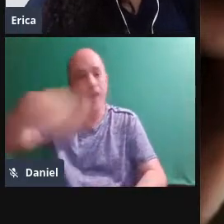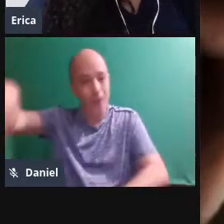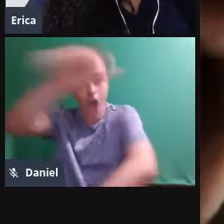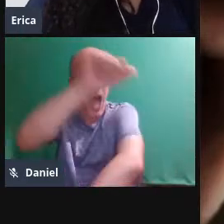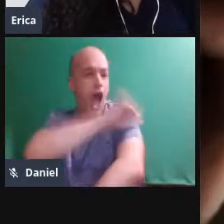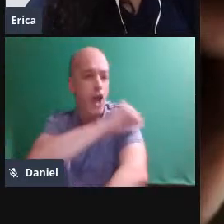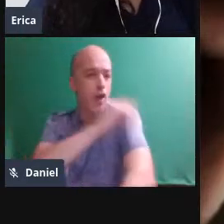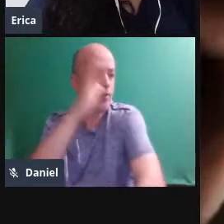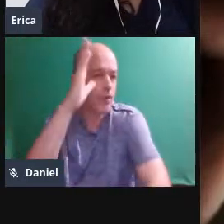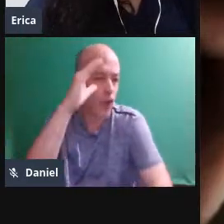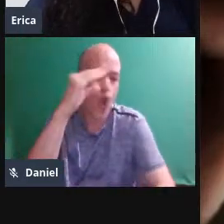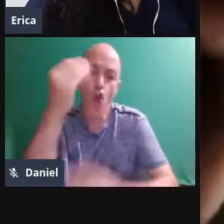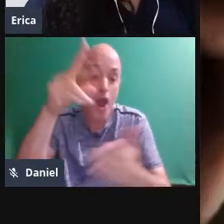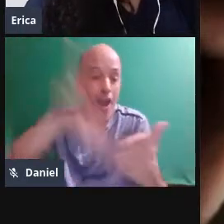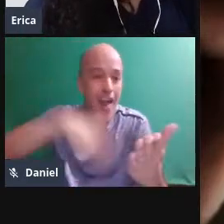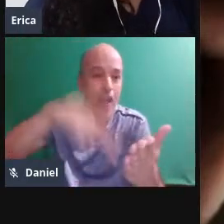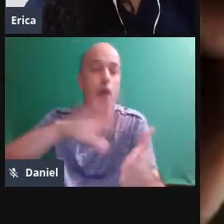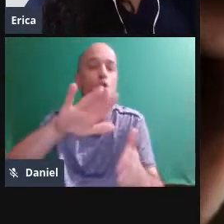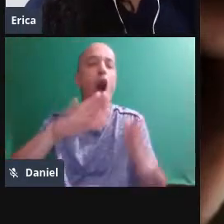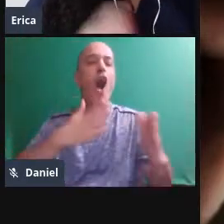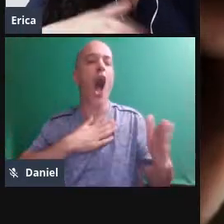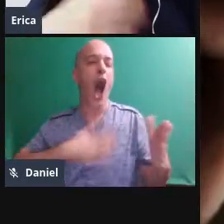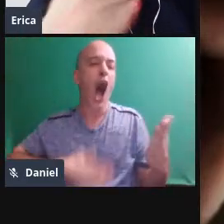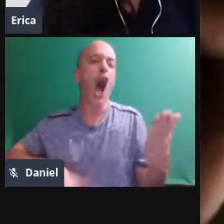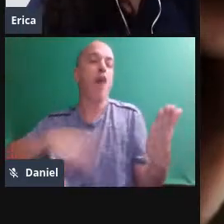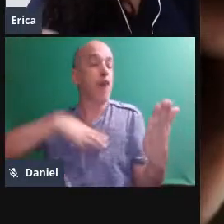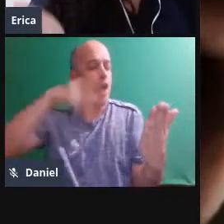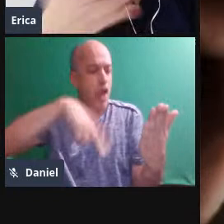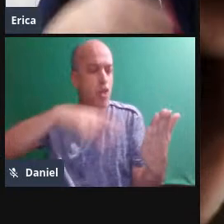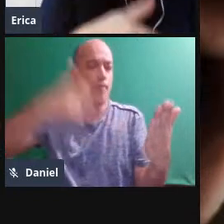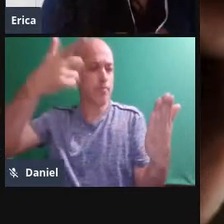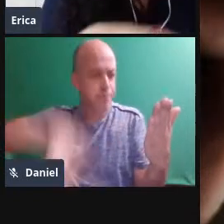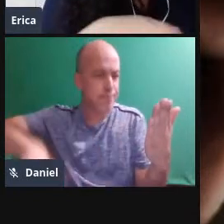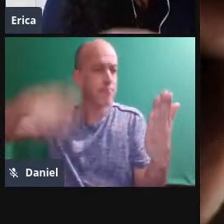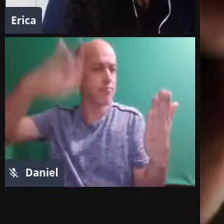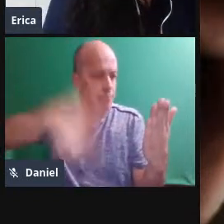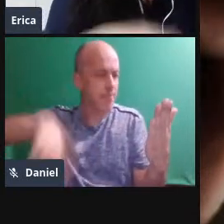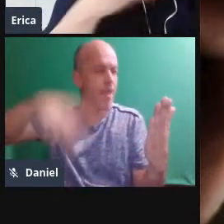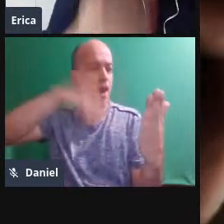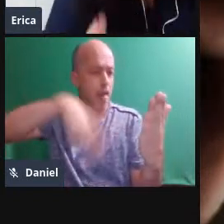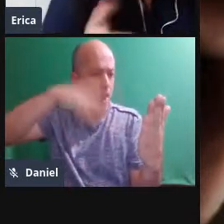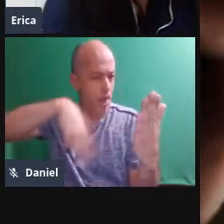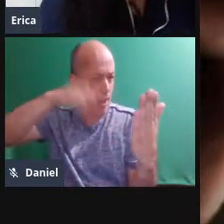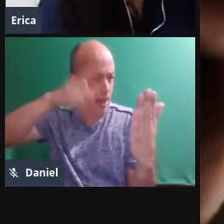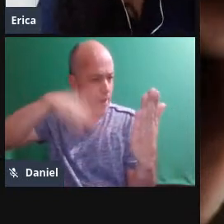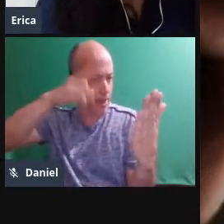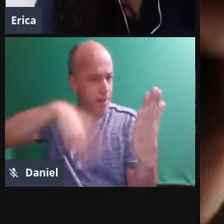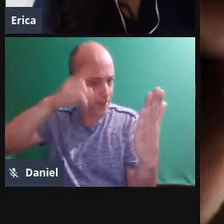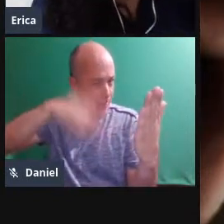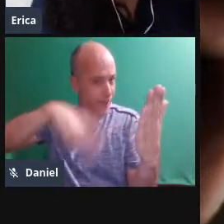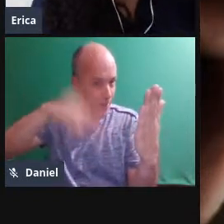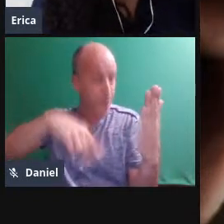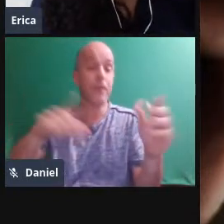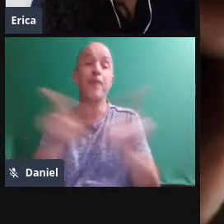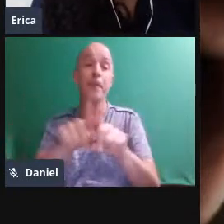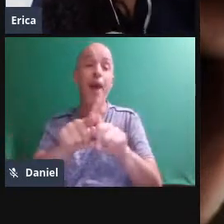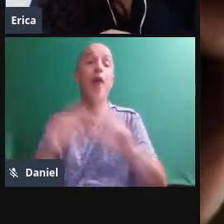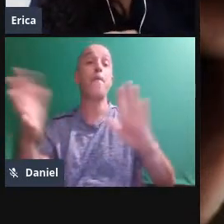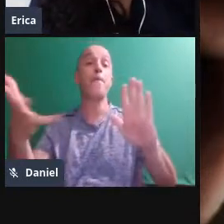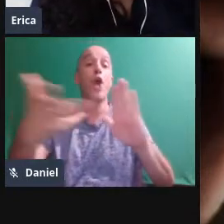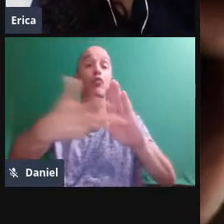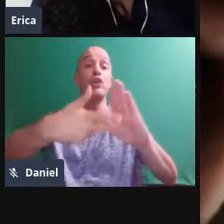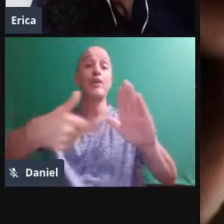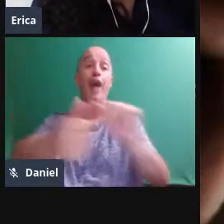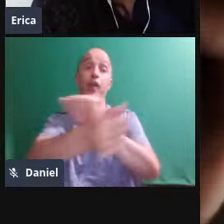vou explicar detalhes, mas o resumo é isso. Então, vocês, alunos, procurem com calma, deem uma olhada nesse decreto, que